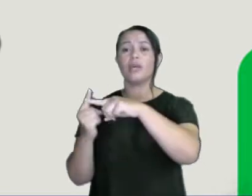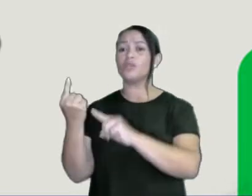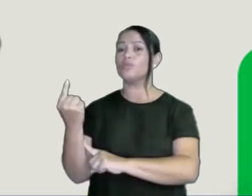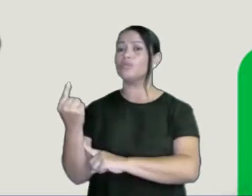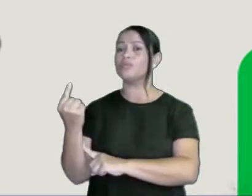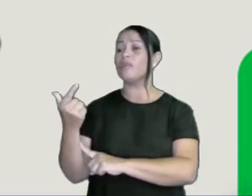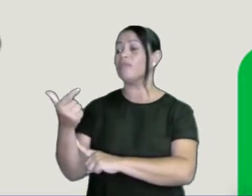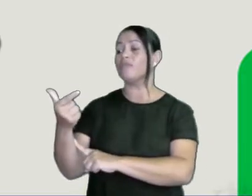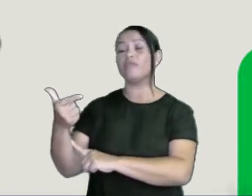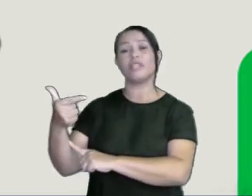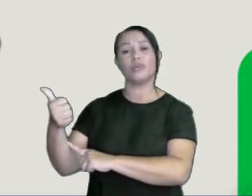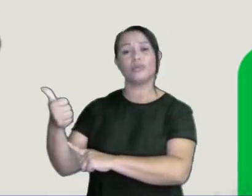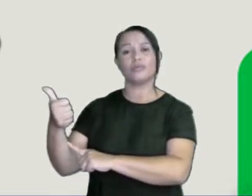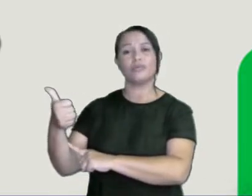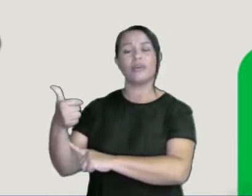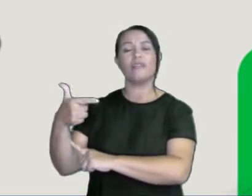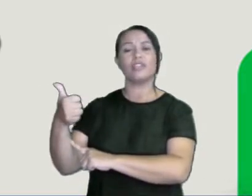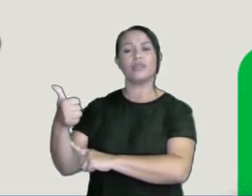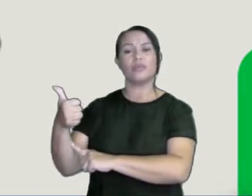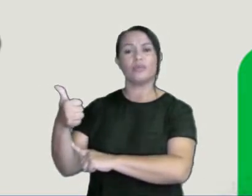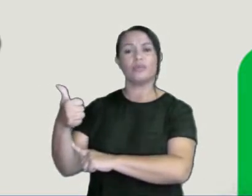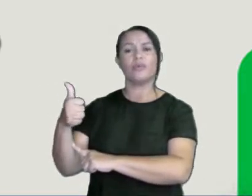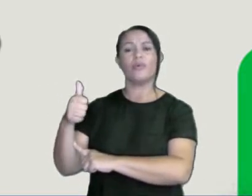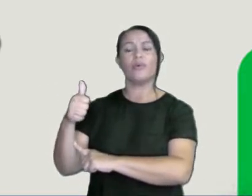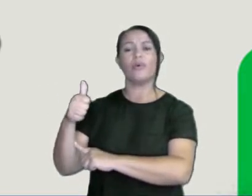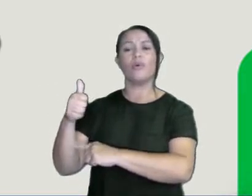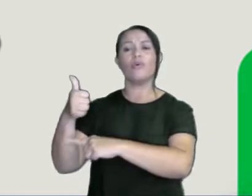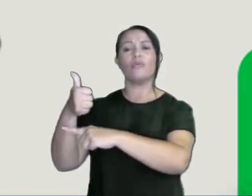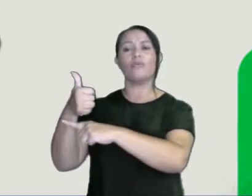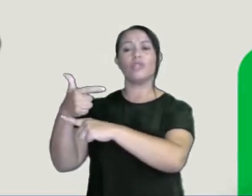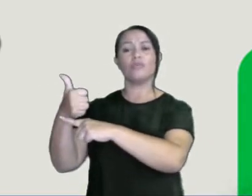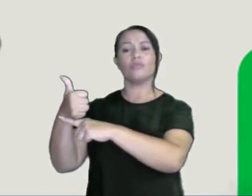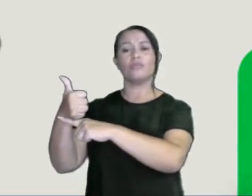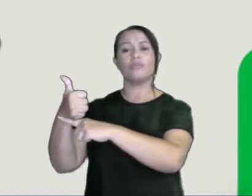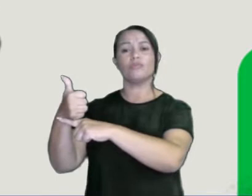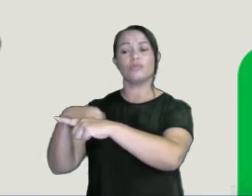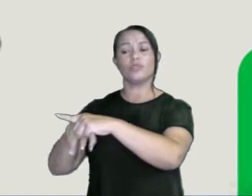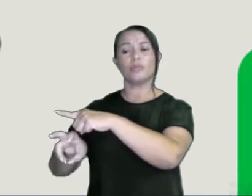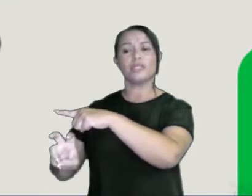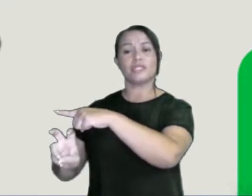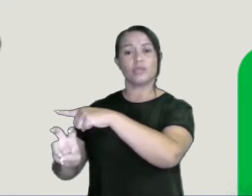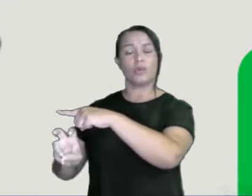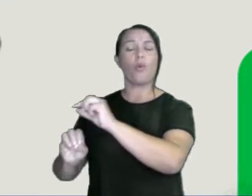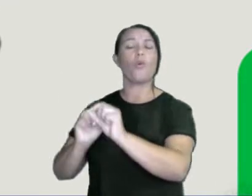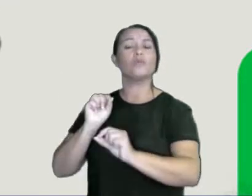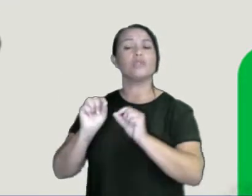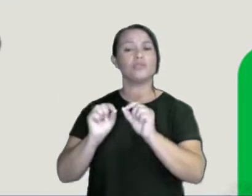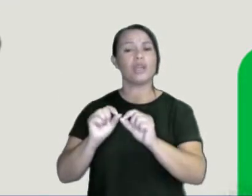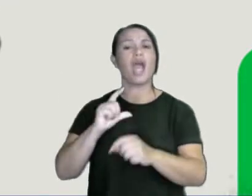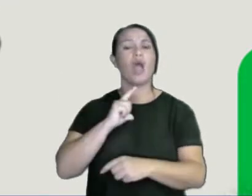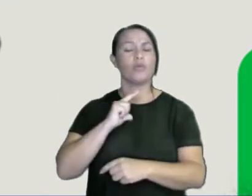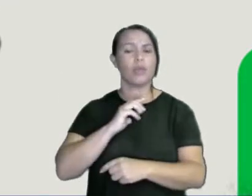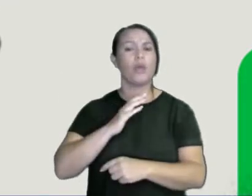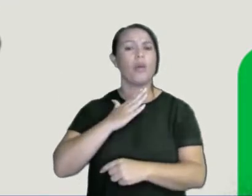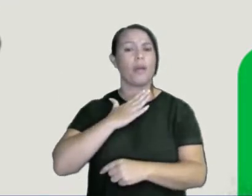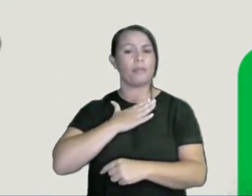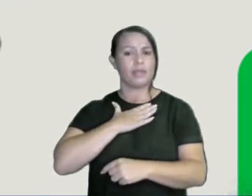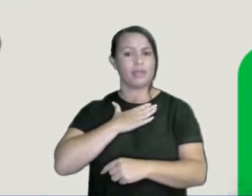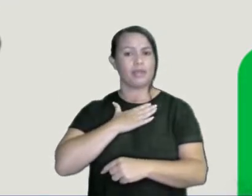1, 21. 21 sobre 5. Ou seja, agora aqui eu tenho a